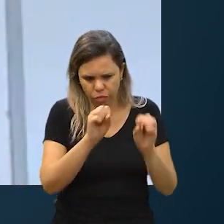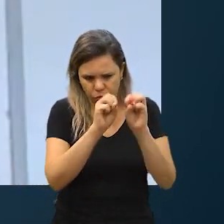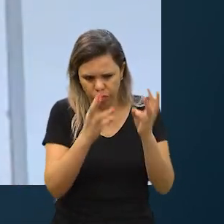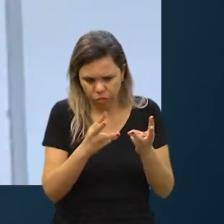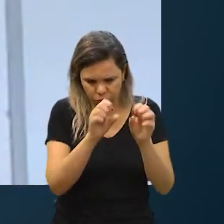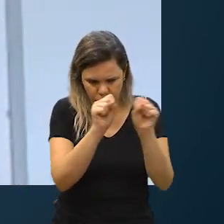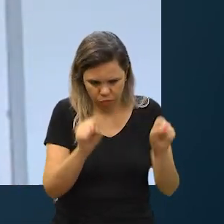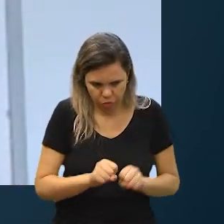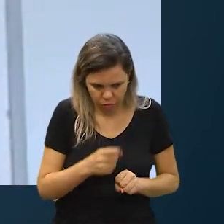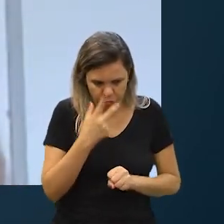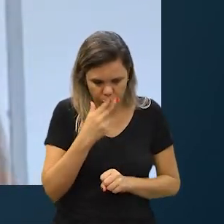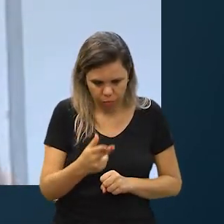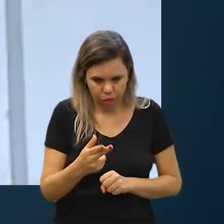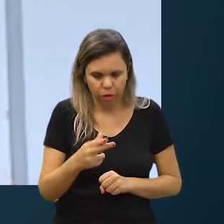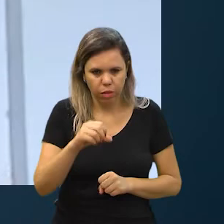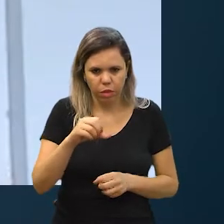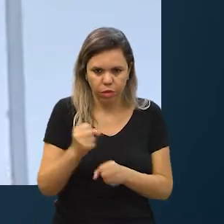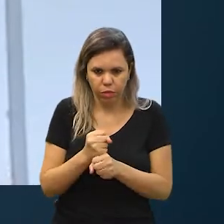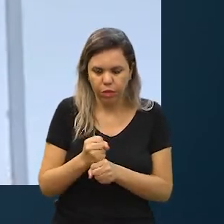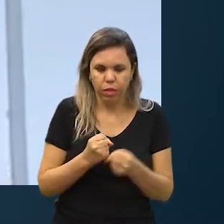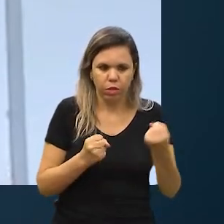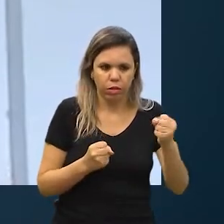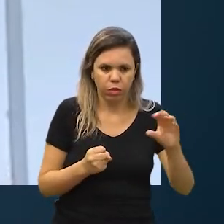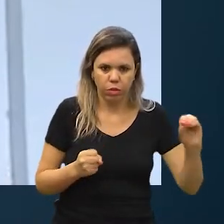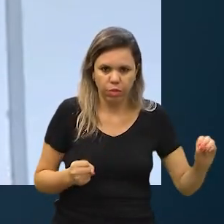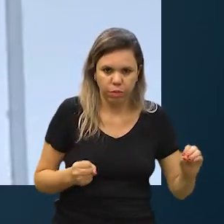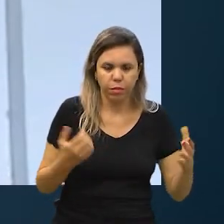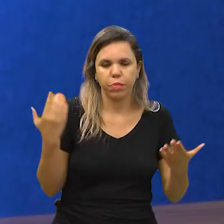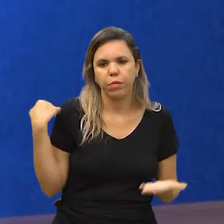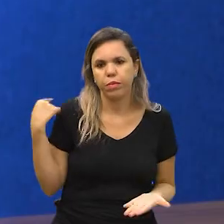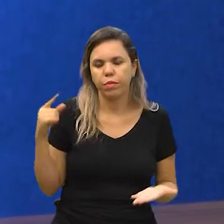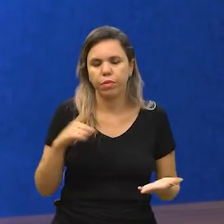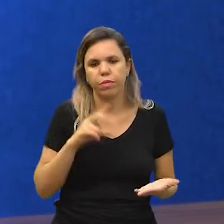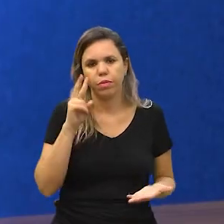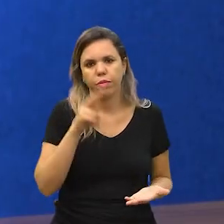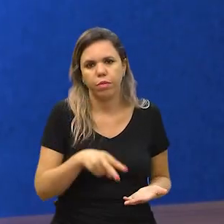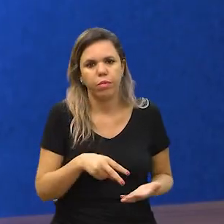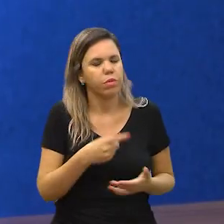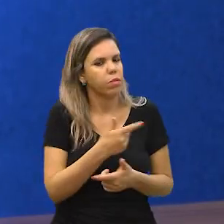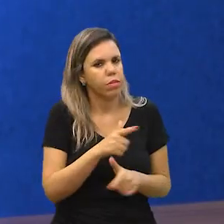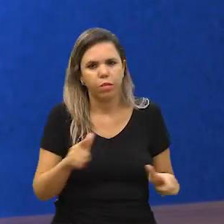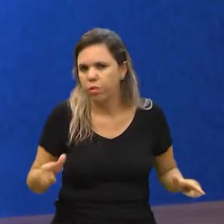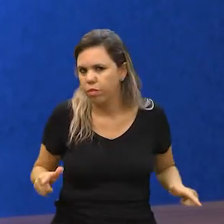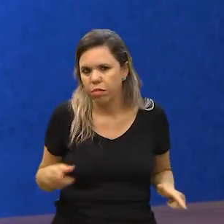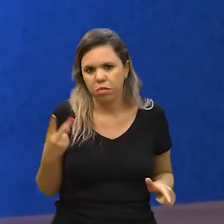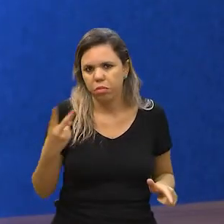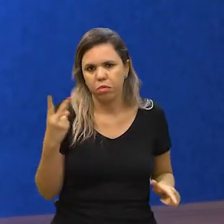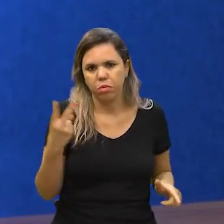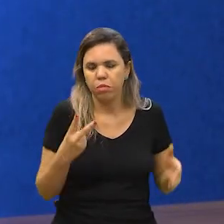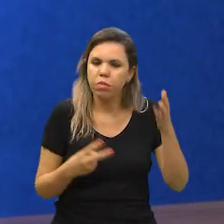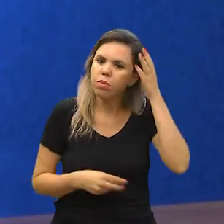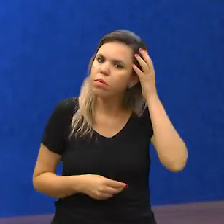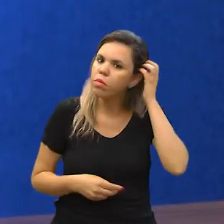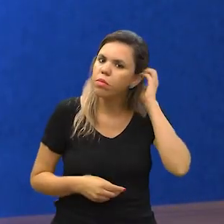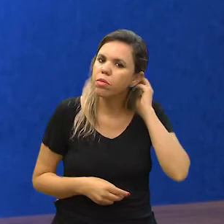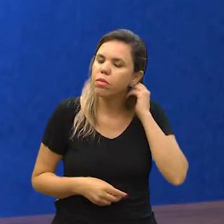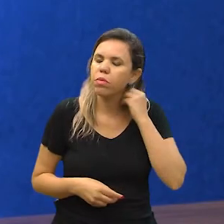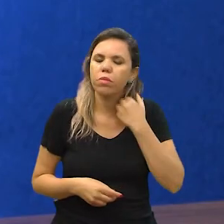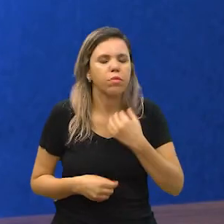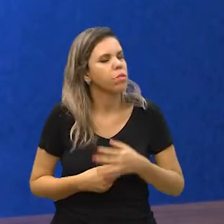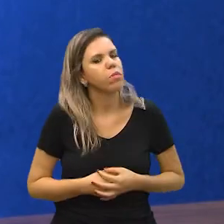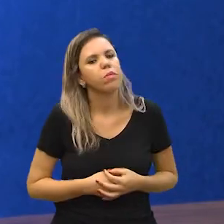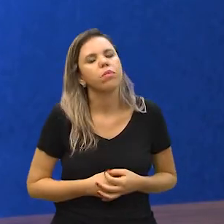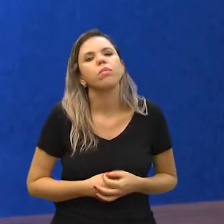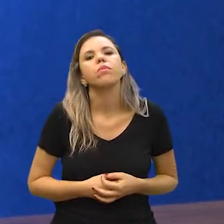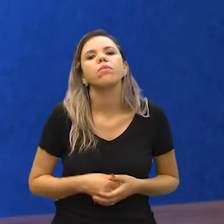Então tem cara de sistema de década de 90, década de 80, que é algo que a gente via que não tinha mais tanto valor, que